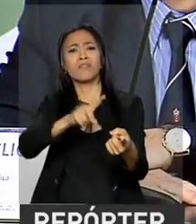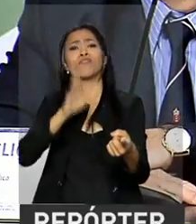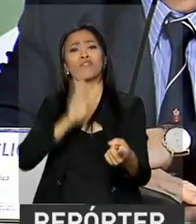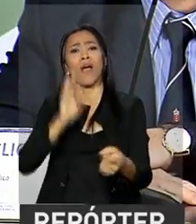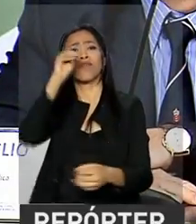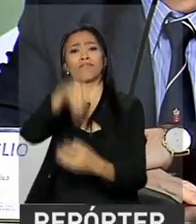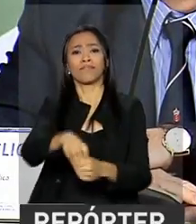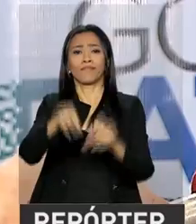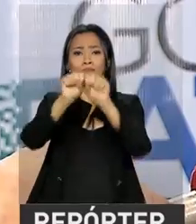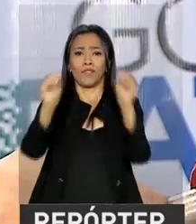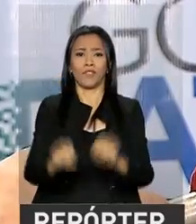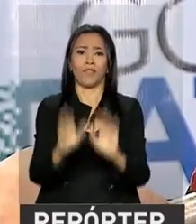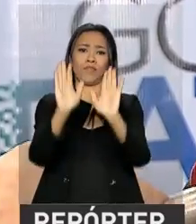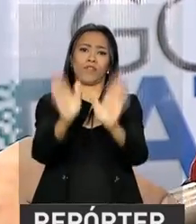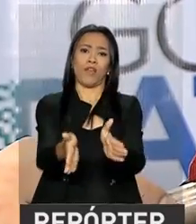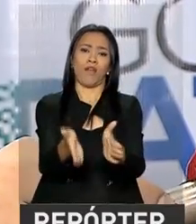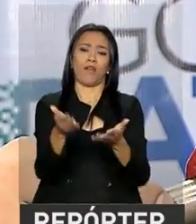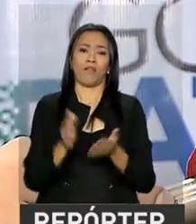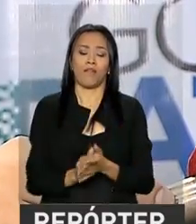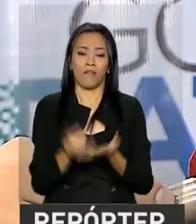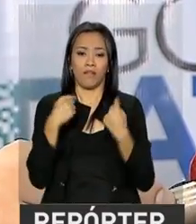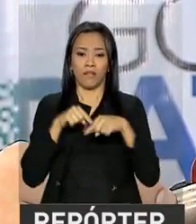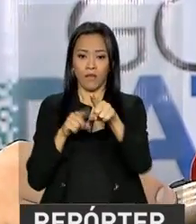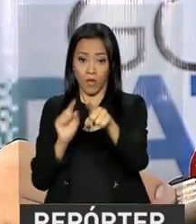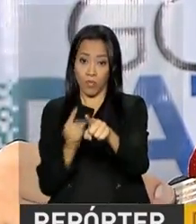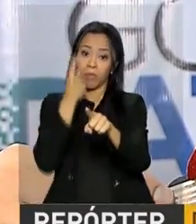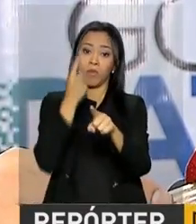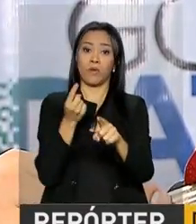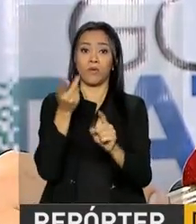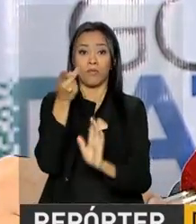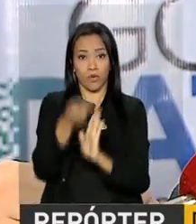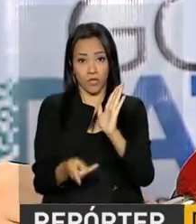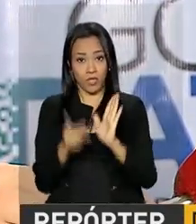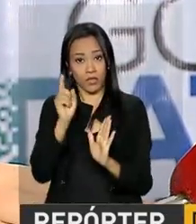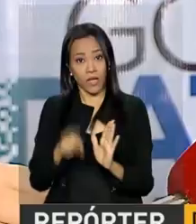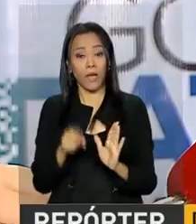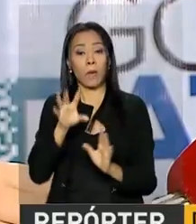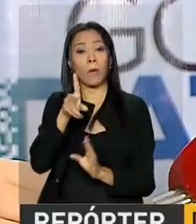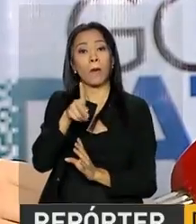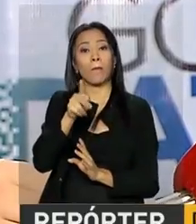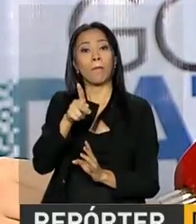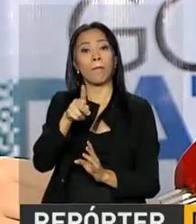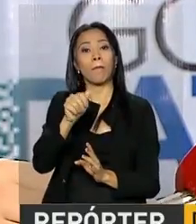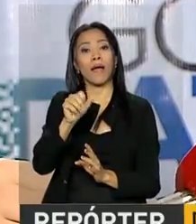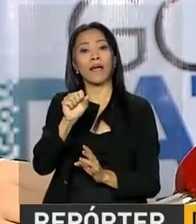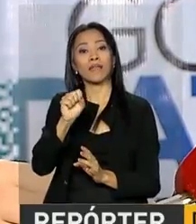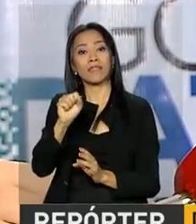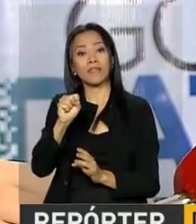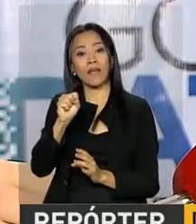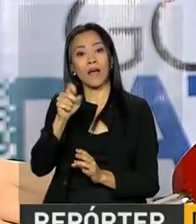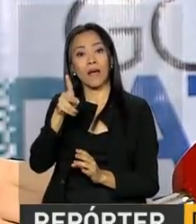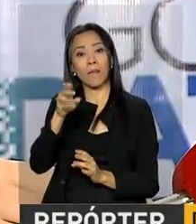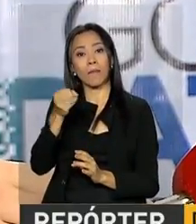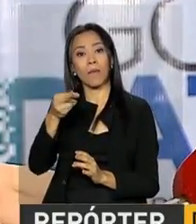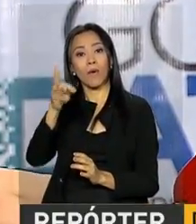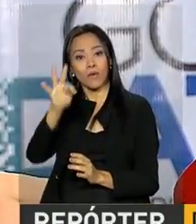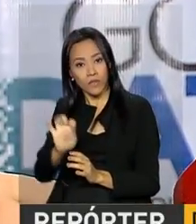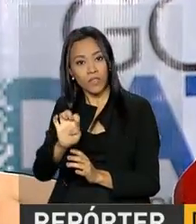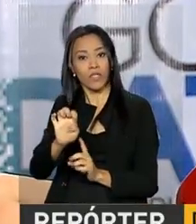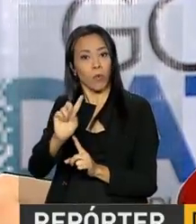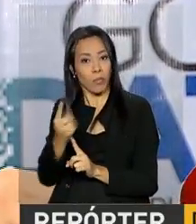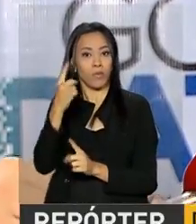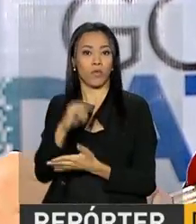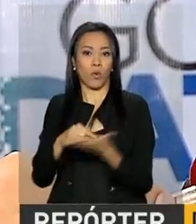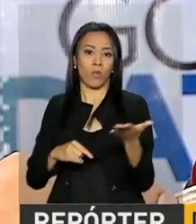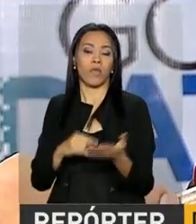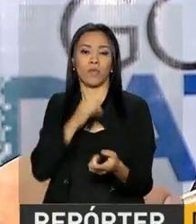já dispõe o primeiro projeto que nós implementaremos será o projeto do passaporte então os comprovantes de quitação